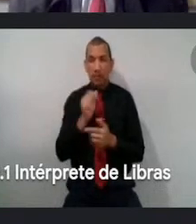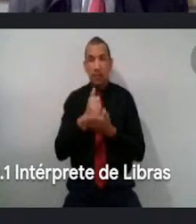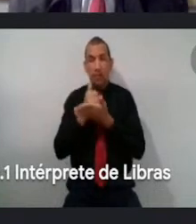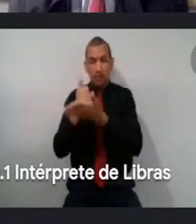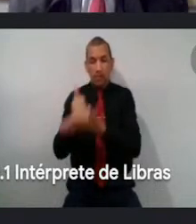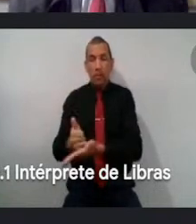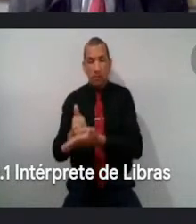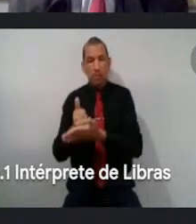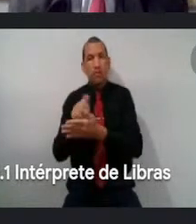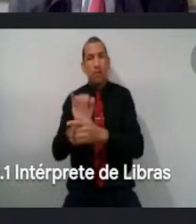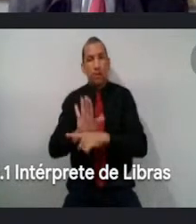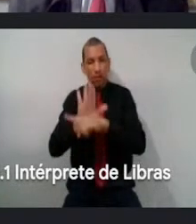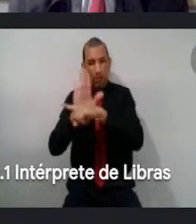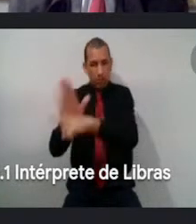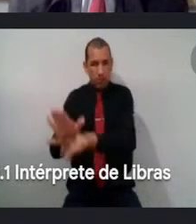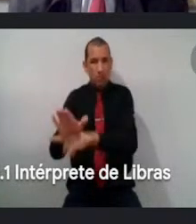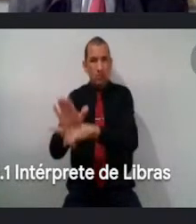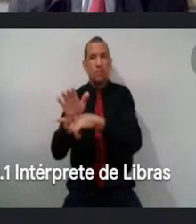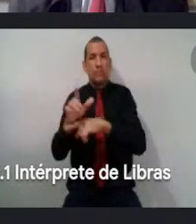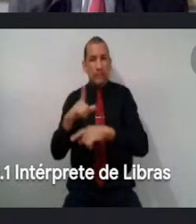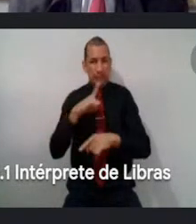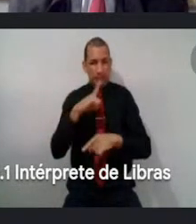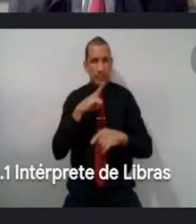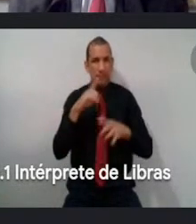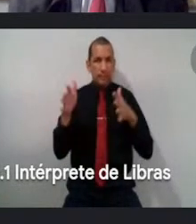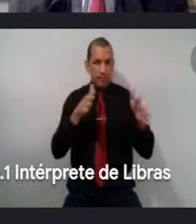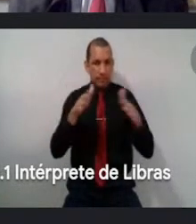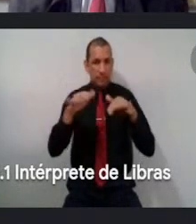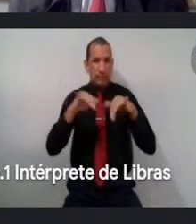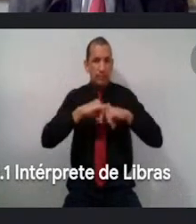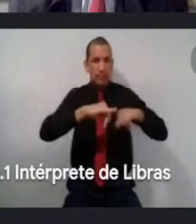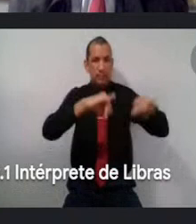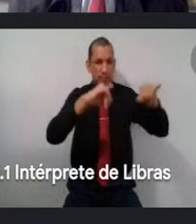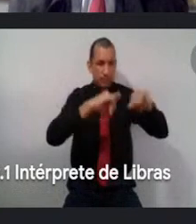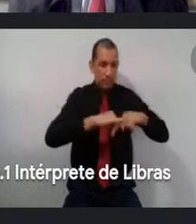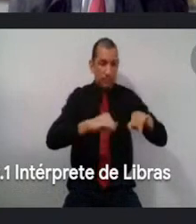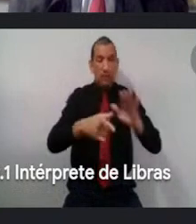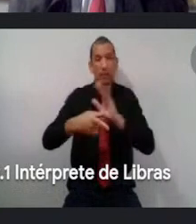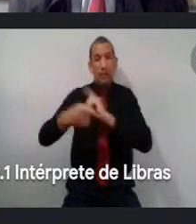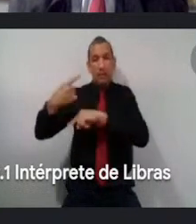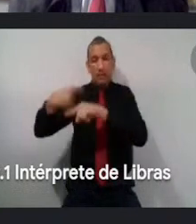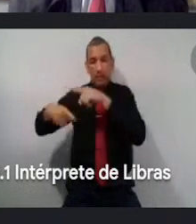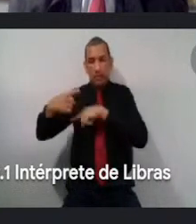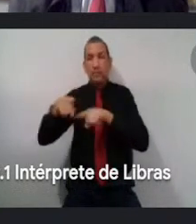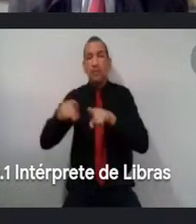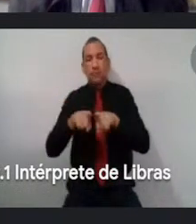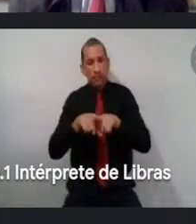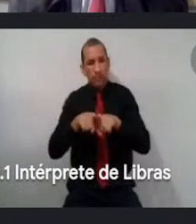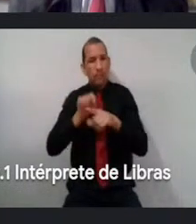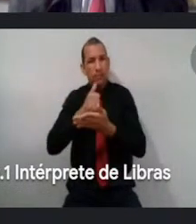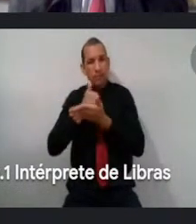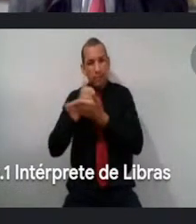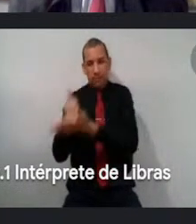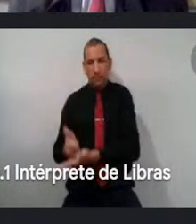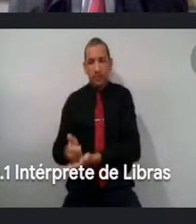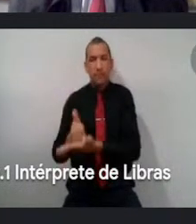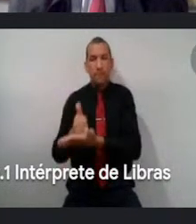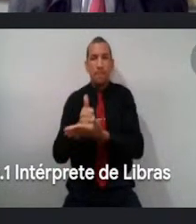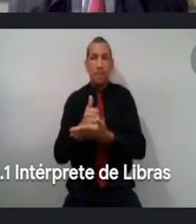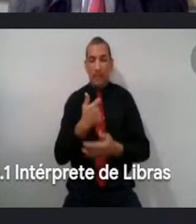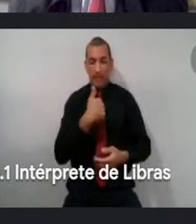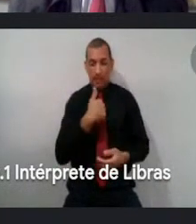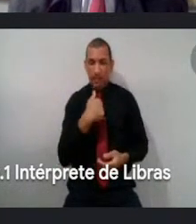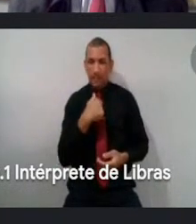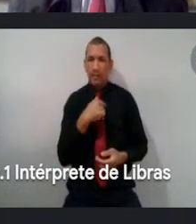ajudava em sua campanha e sempre entre "ajudou em campanhas anteriores é tão sem nação